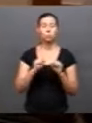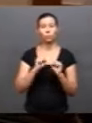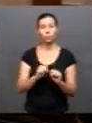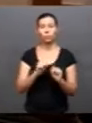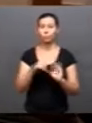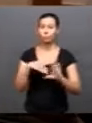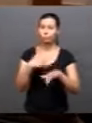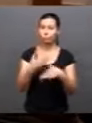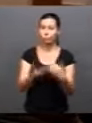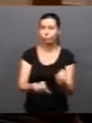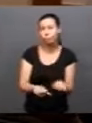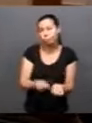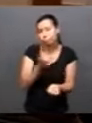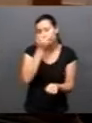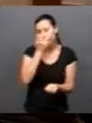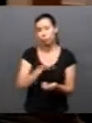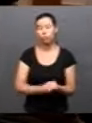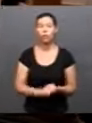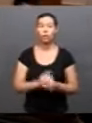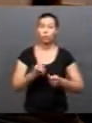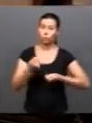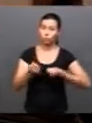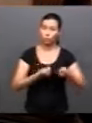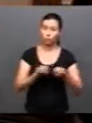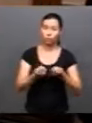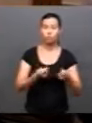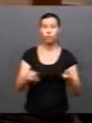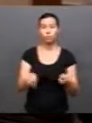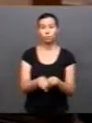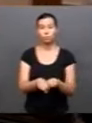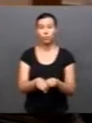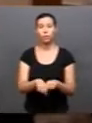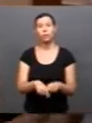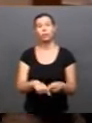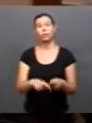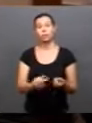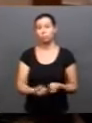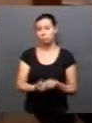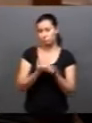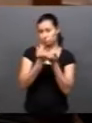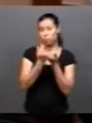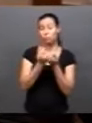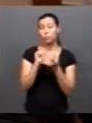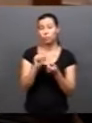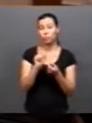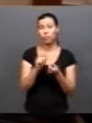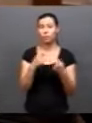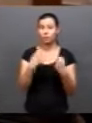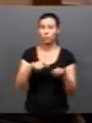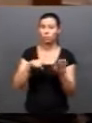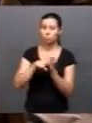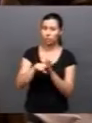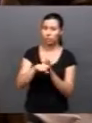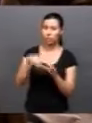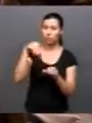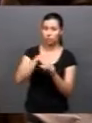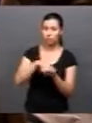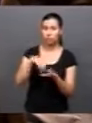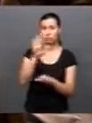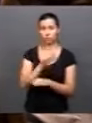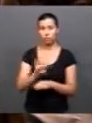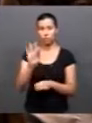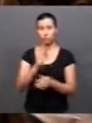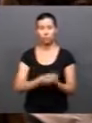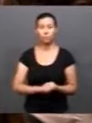Né? Não existe economia, não existe geração de riqueza sem as pesquisas feitas na universidade. Para fazer